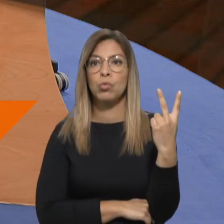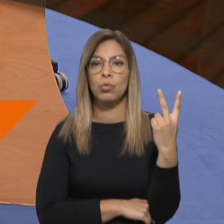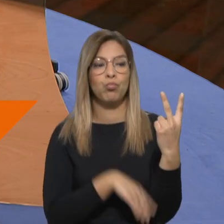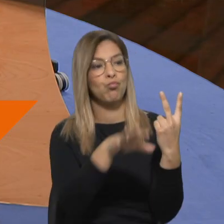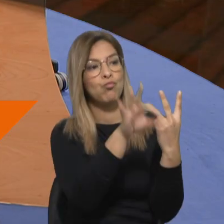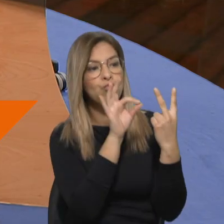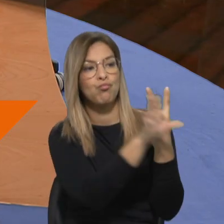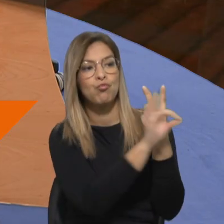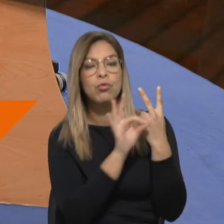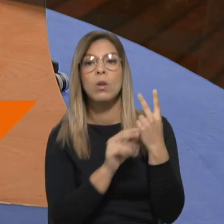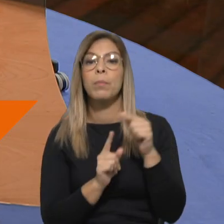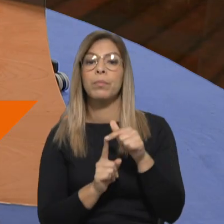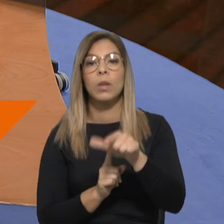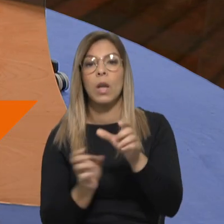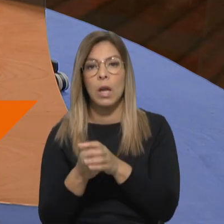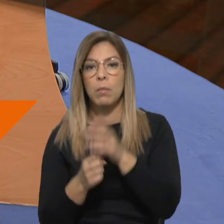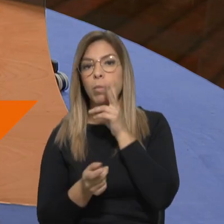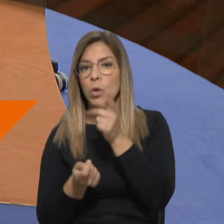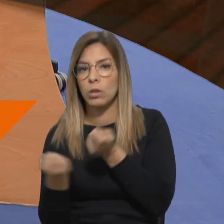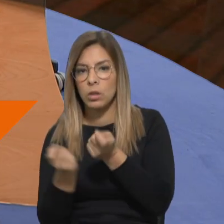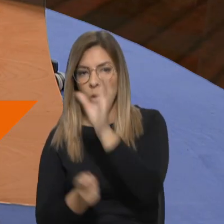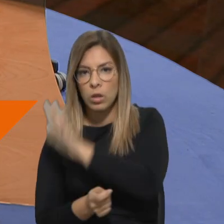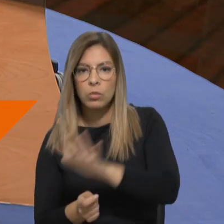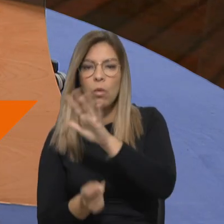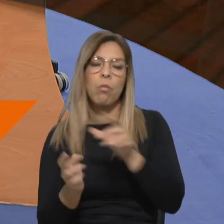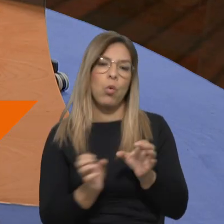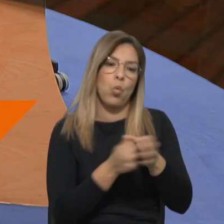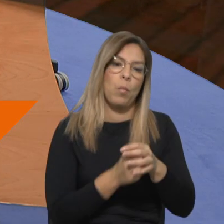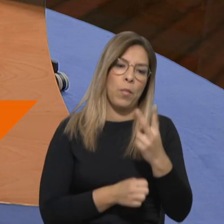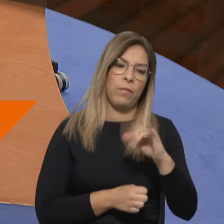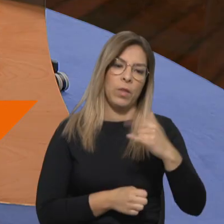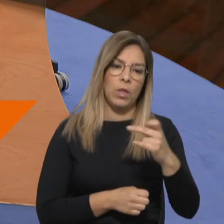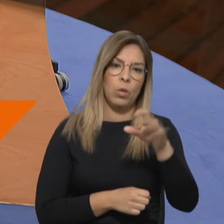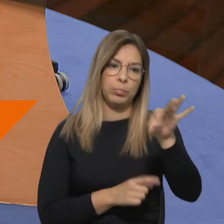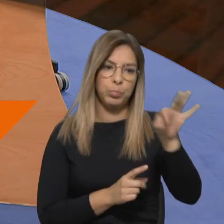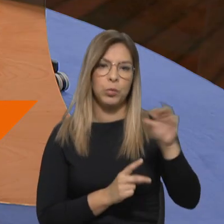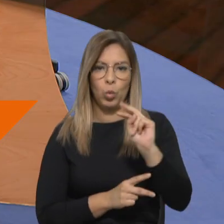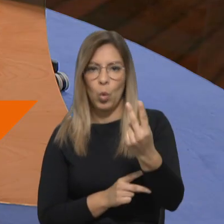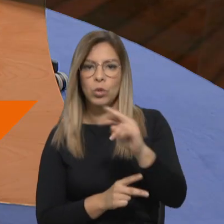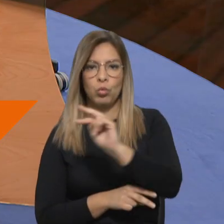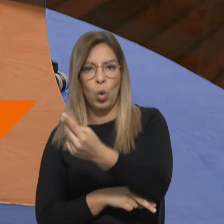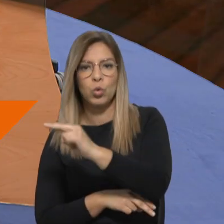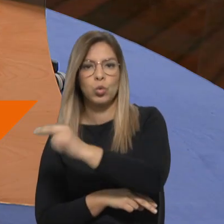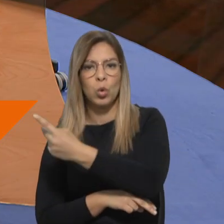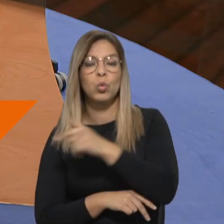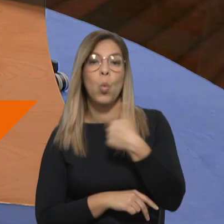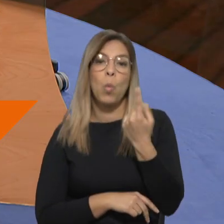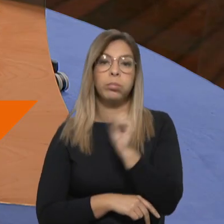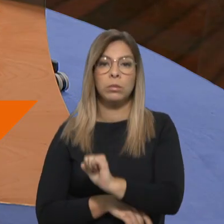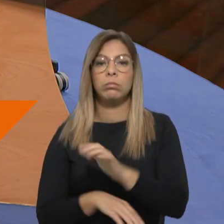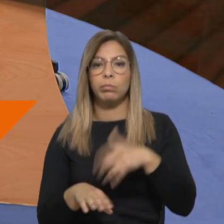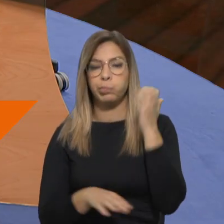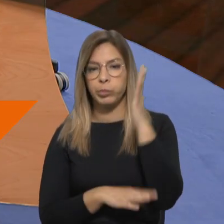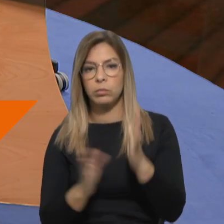Vita, 2 pela equipa de coordenação nacional, 2 pela Conferência Episcopal Portuguesa e 1 pela Conferência dos